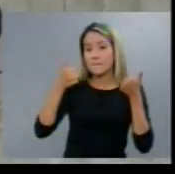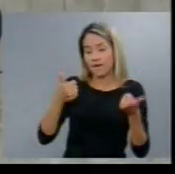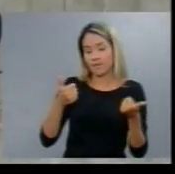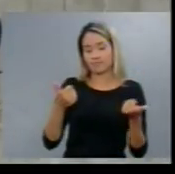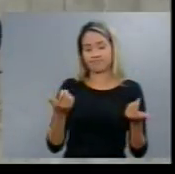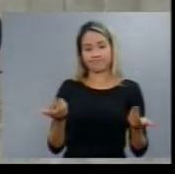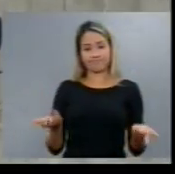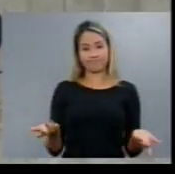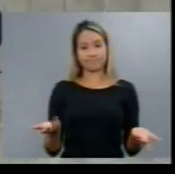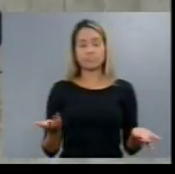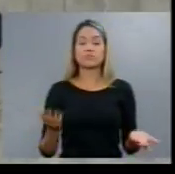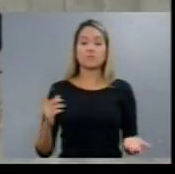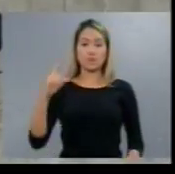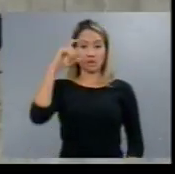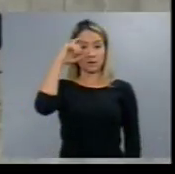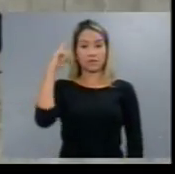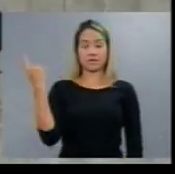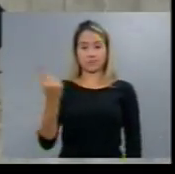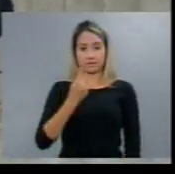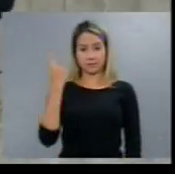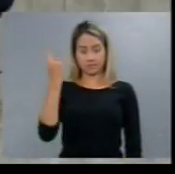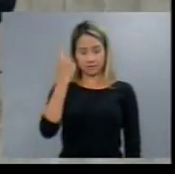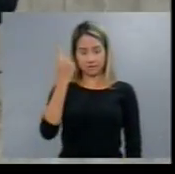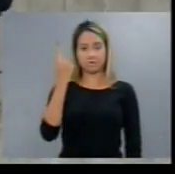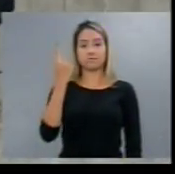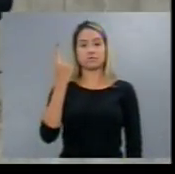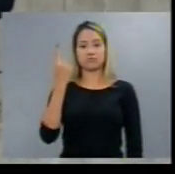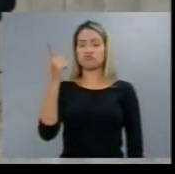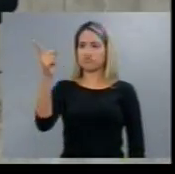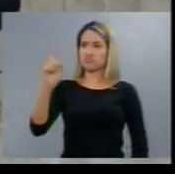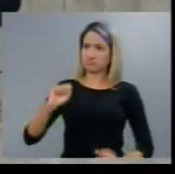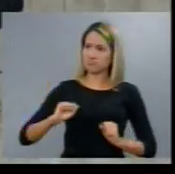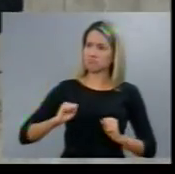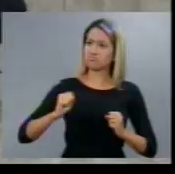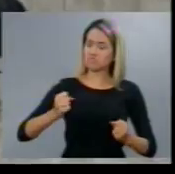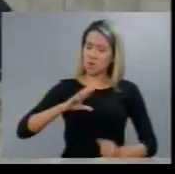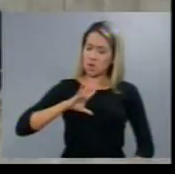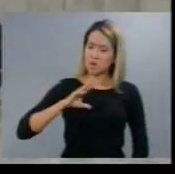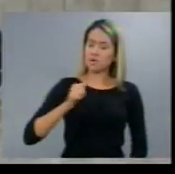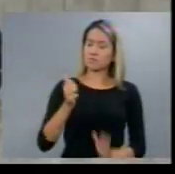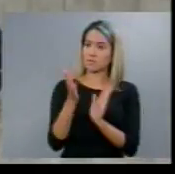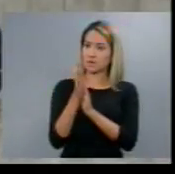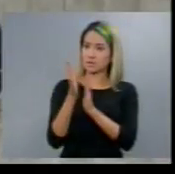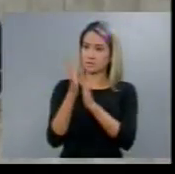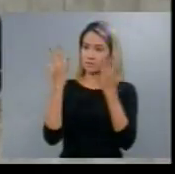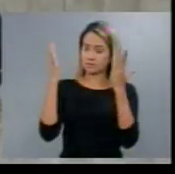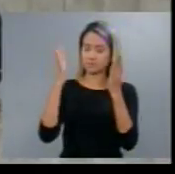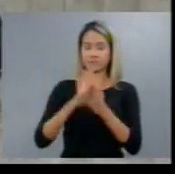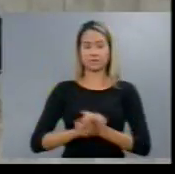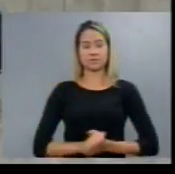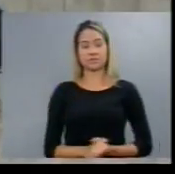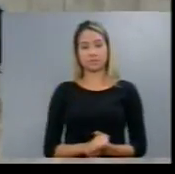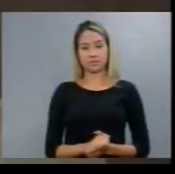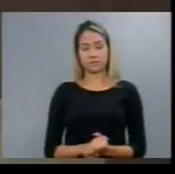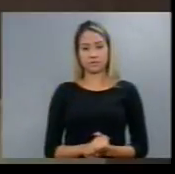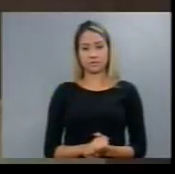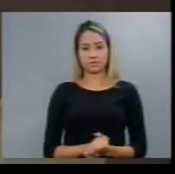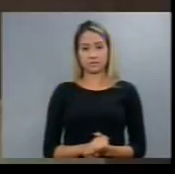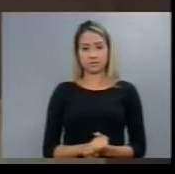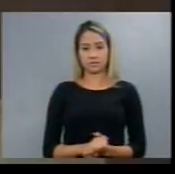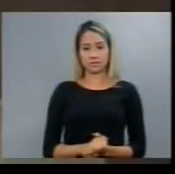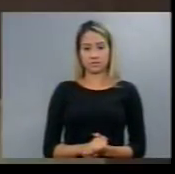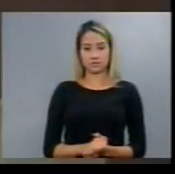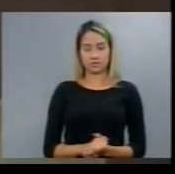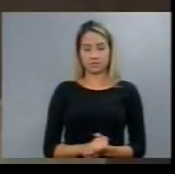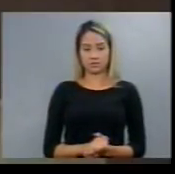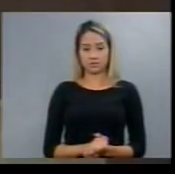O Renato Rosendo, que eu não vi há um ano atrás, é esse aí que eu estou vendo agora. Deputado, só para esclarecer a Vossa Excelência, eu vou